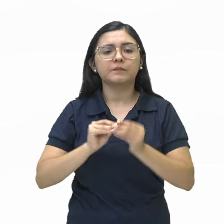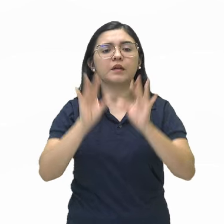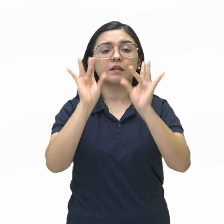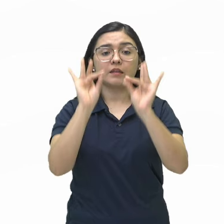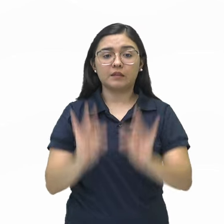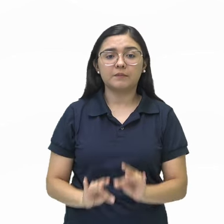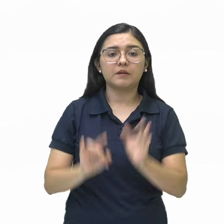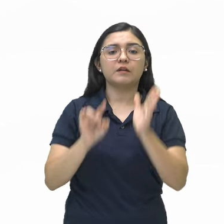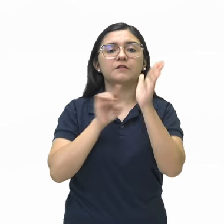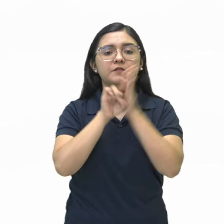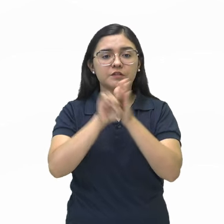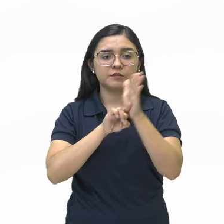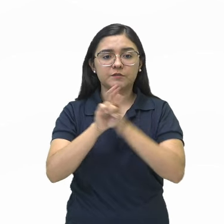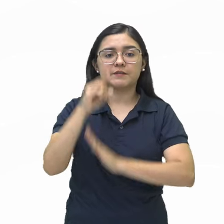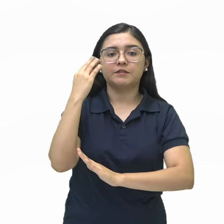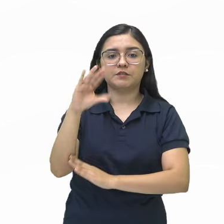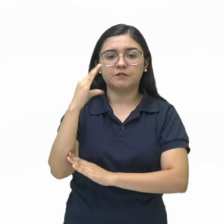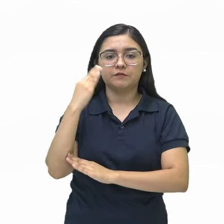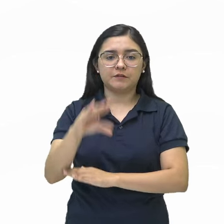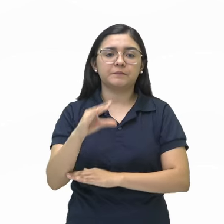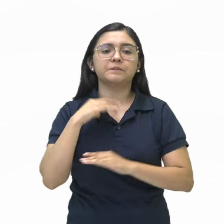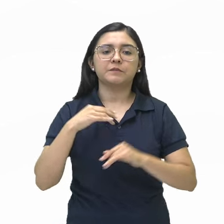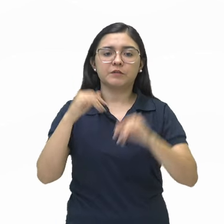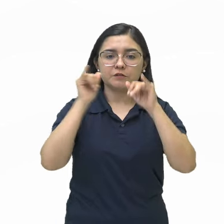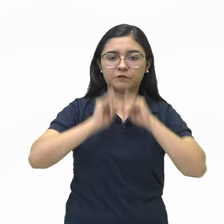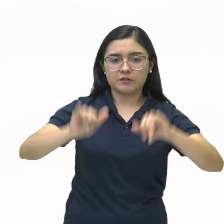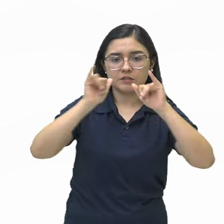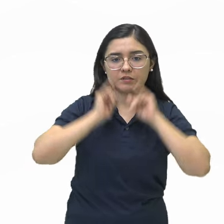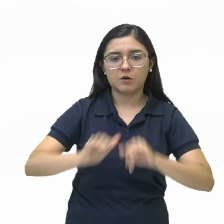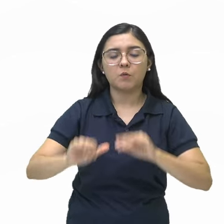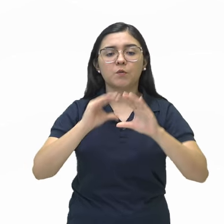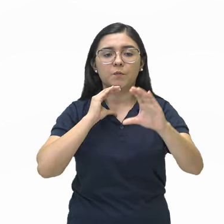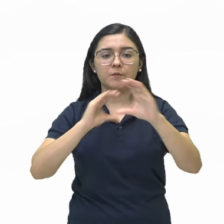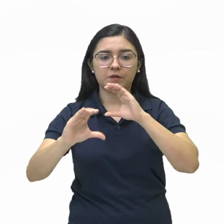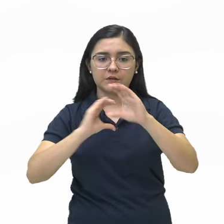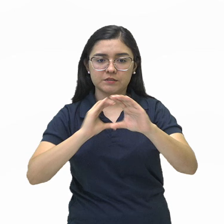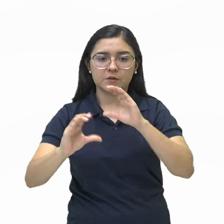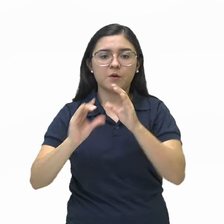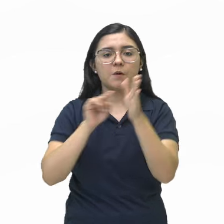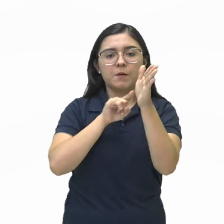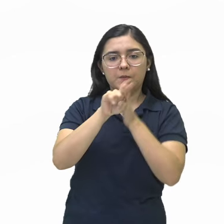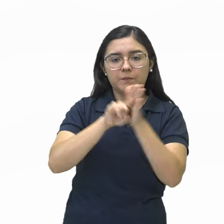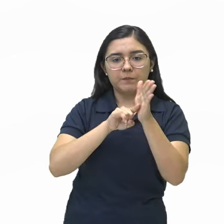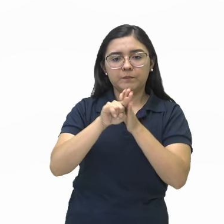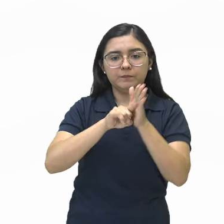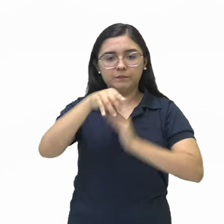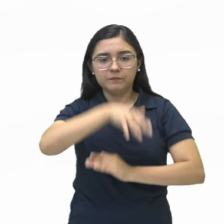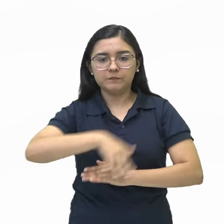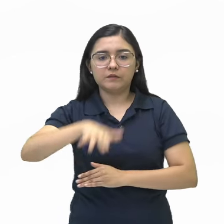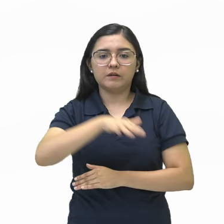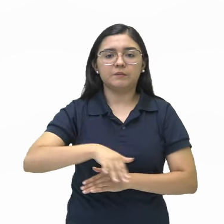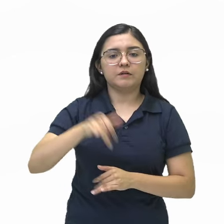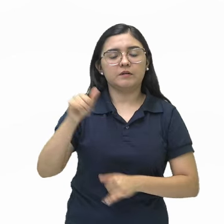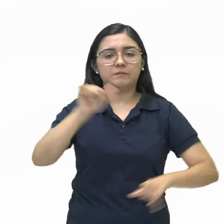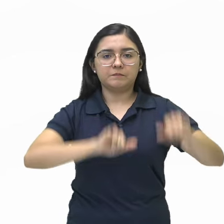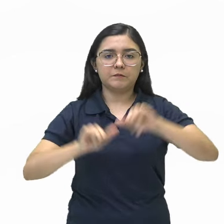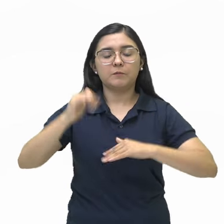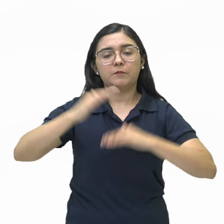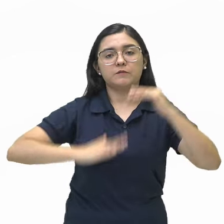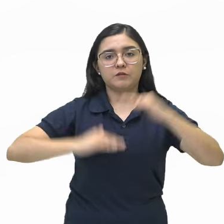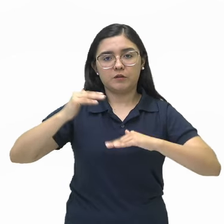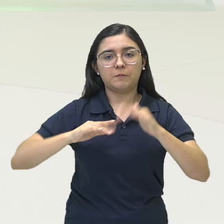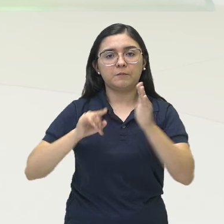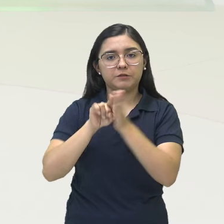E o detalhamento: investigação científica, divulgação e comunicação, pesquisa em química e